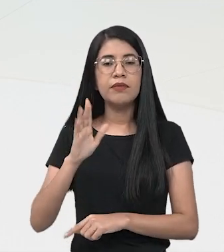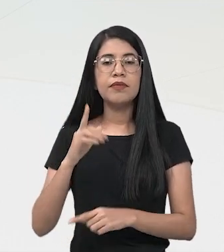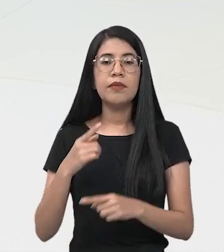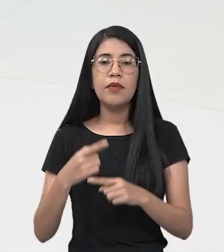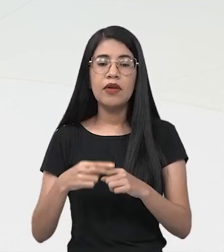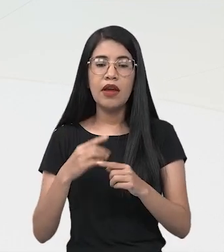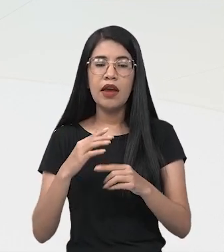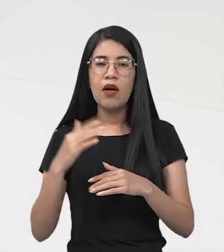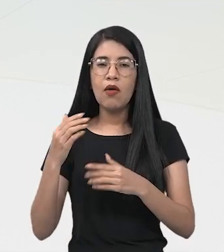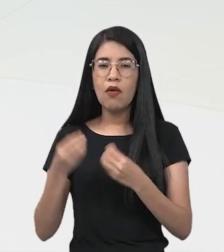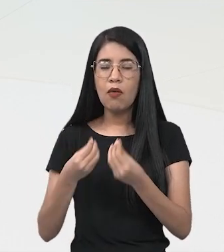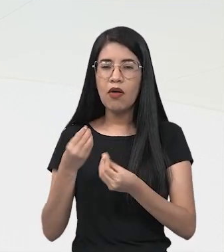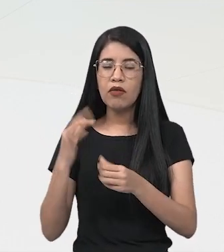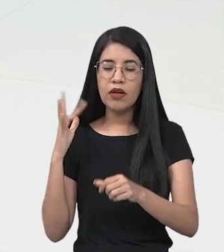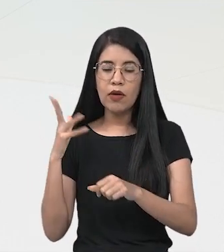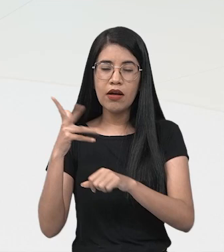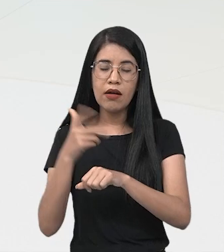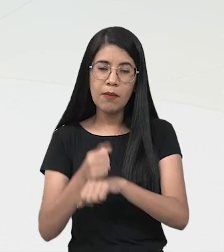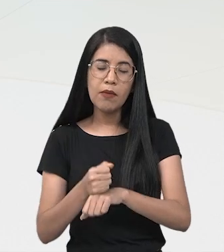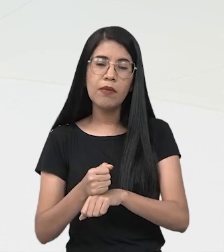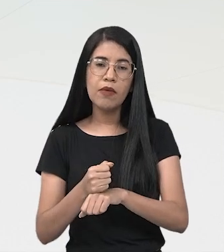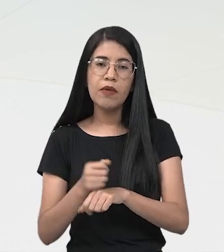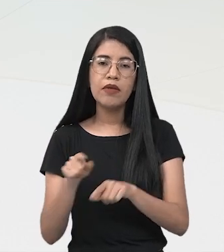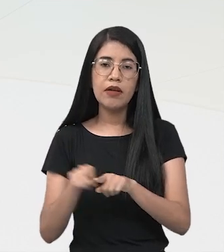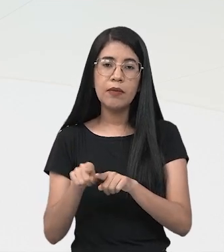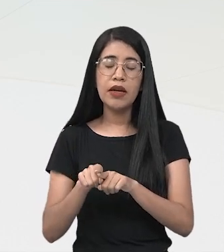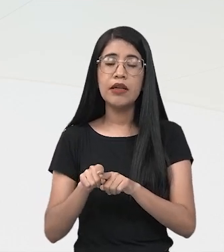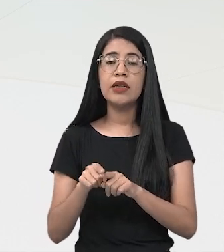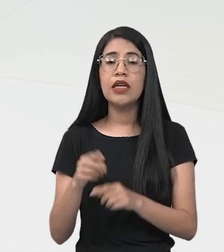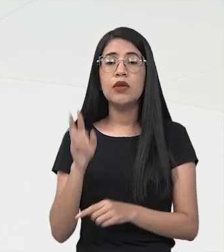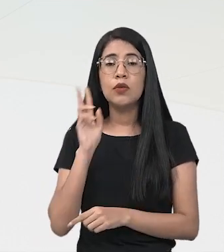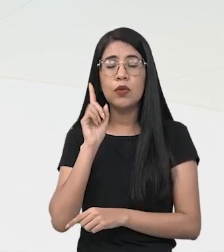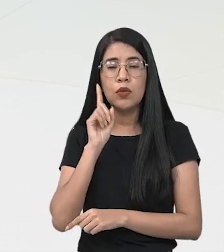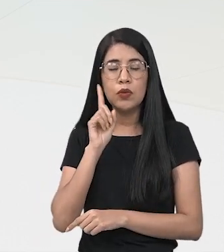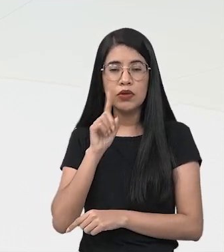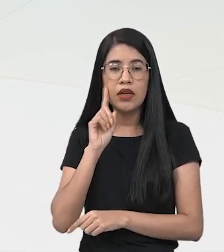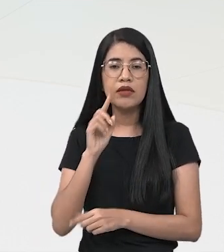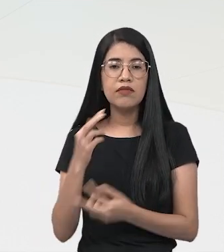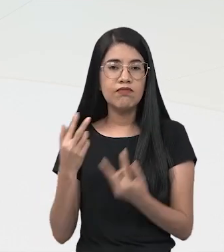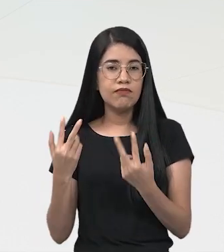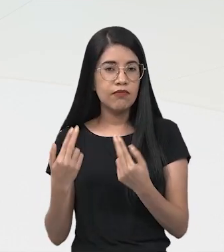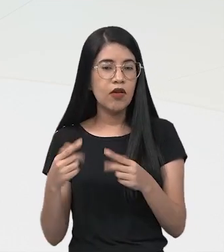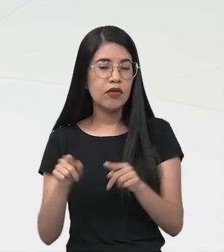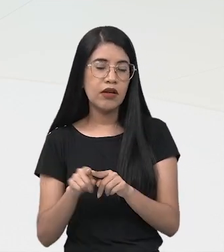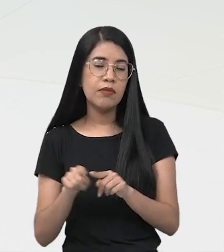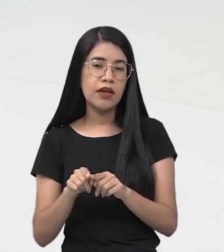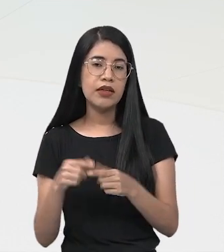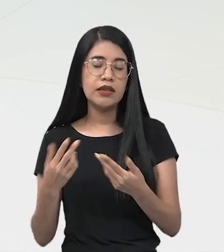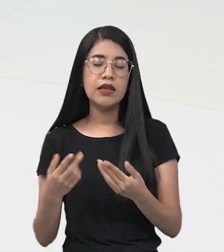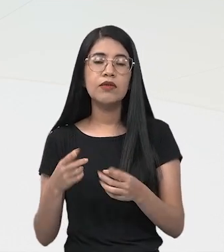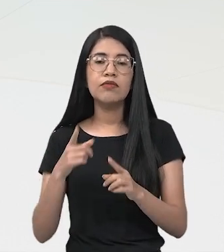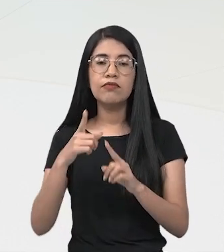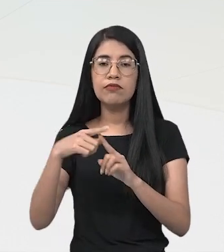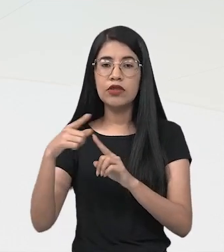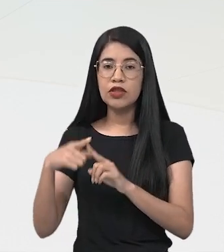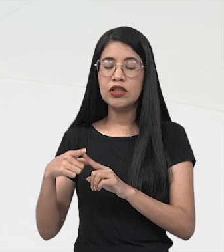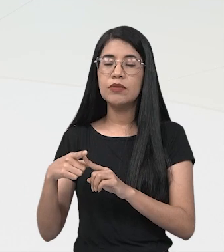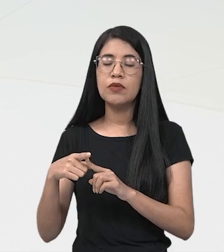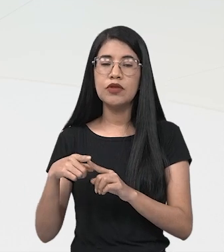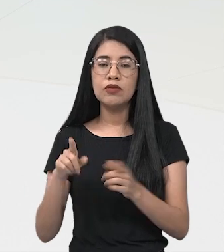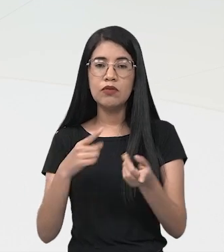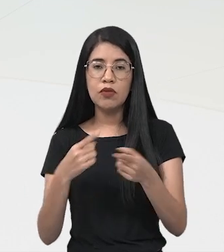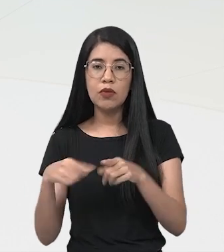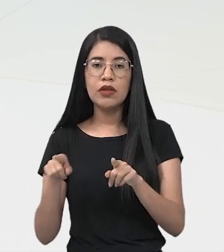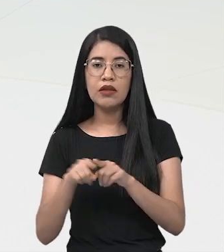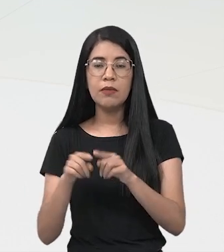nosso processo de colonização português. Nos Estados Unidos não foi diferente, então eles têm o gênero do blues que é de origem